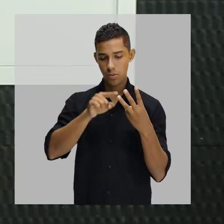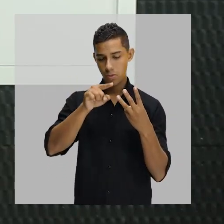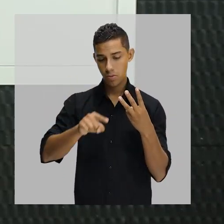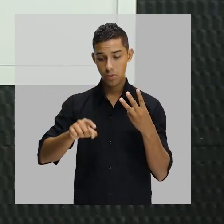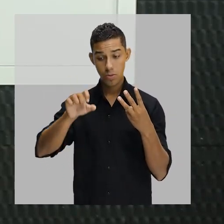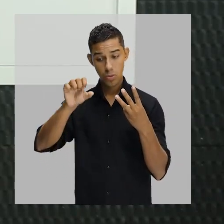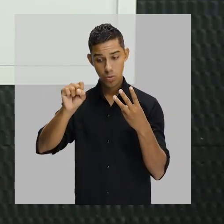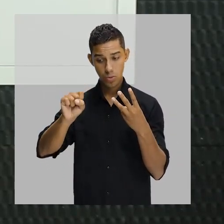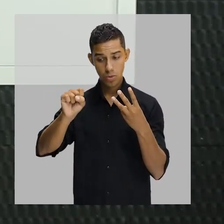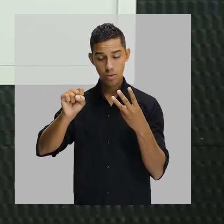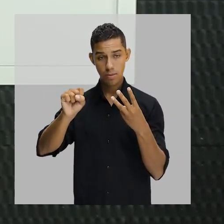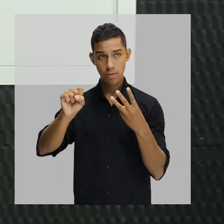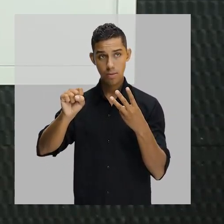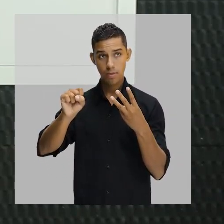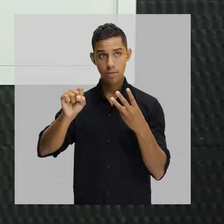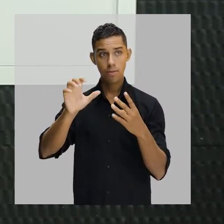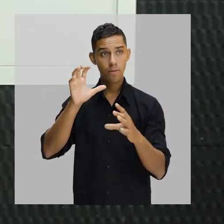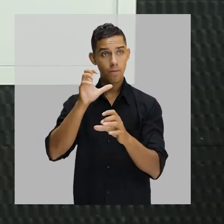dá